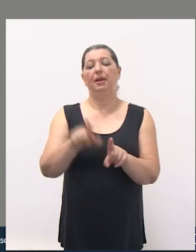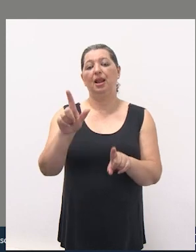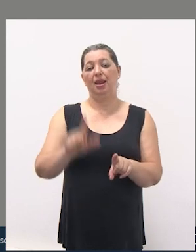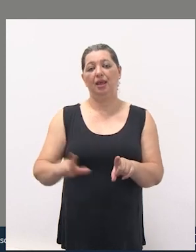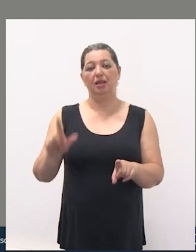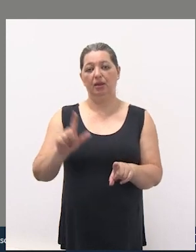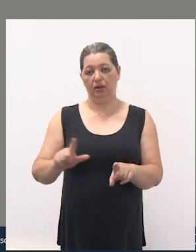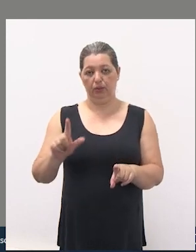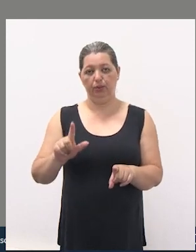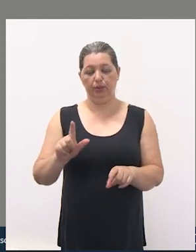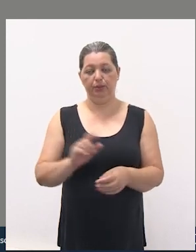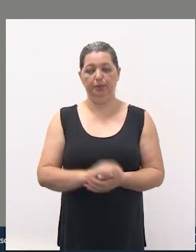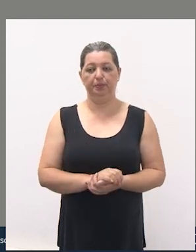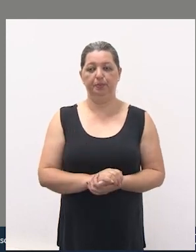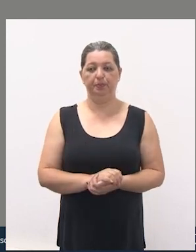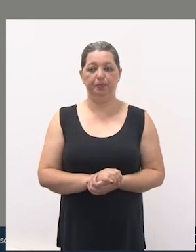que...